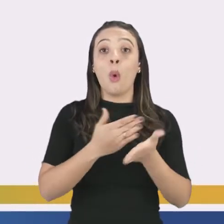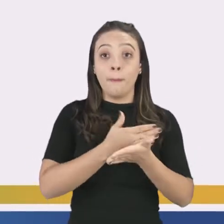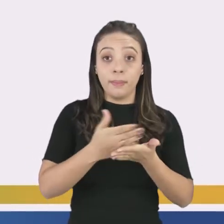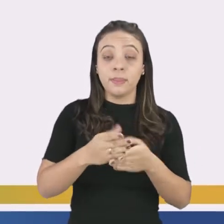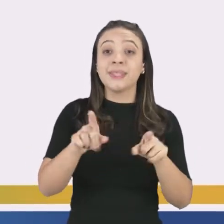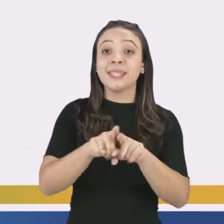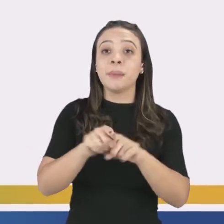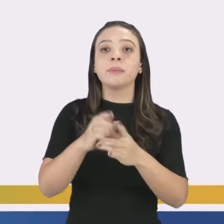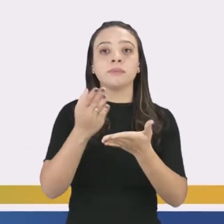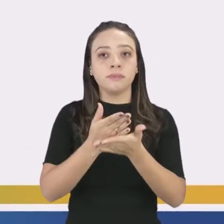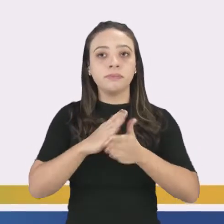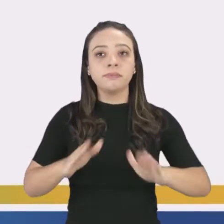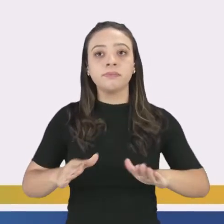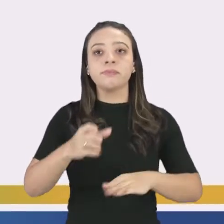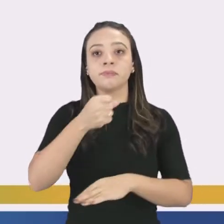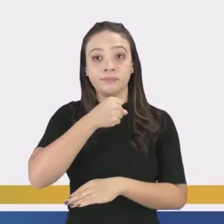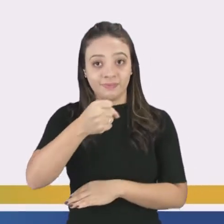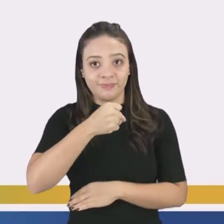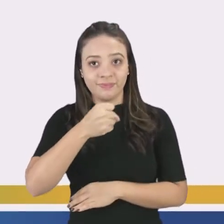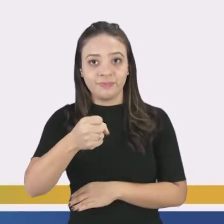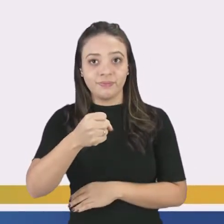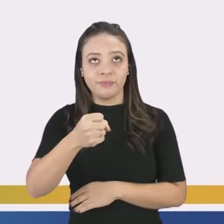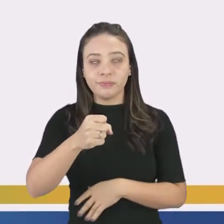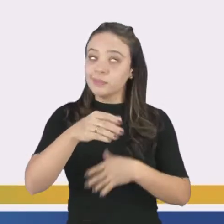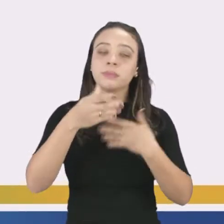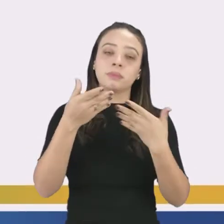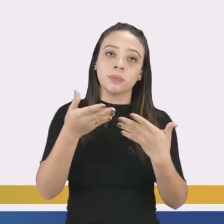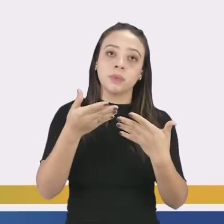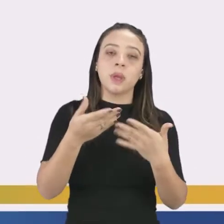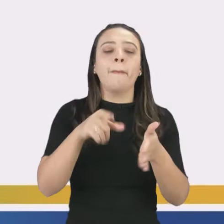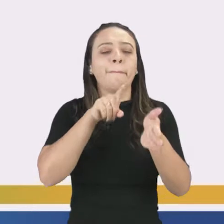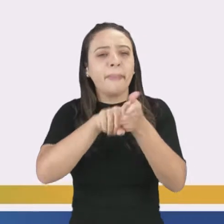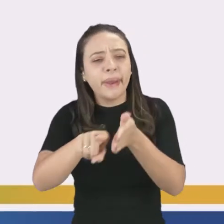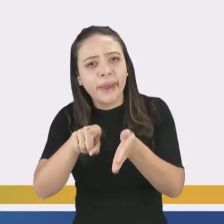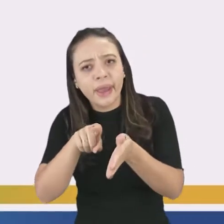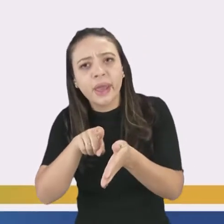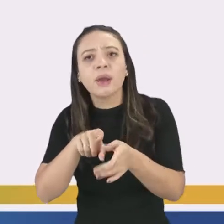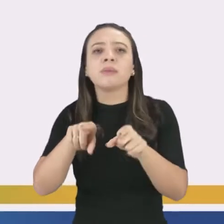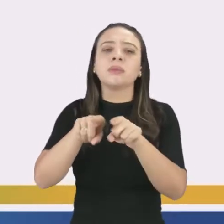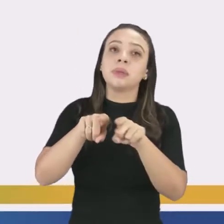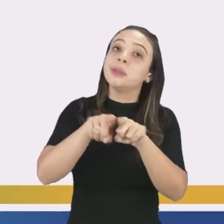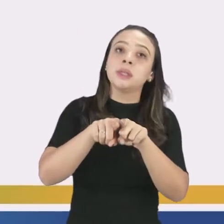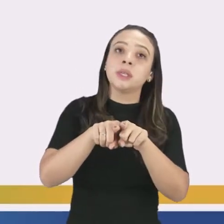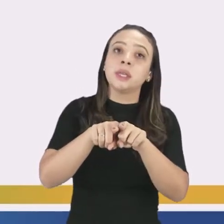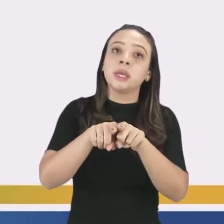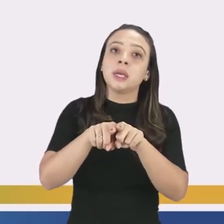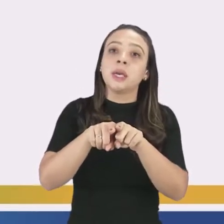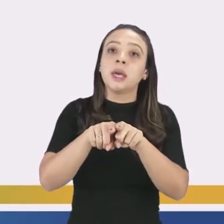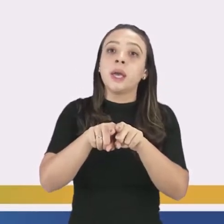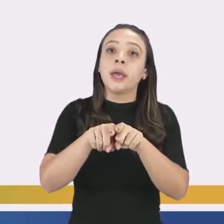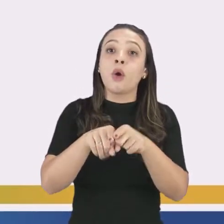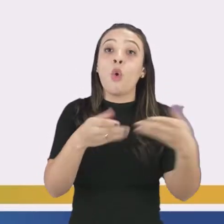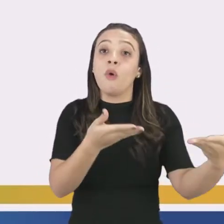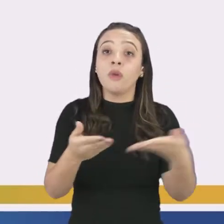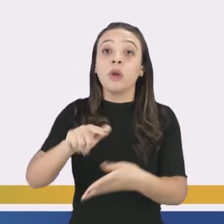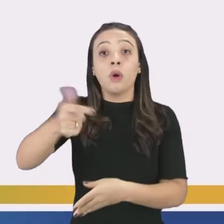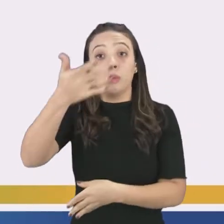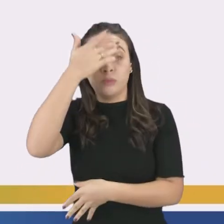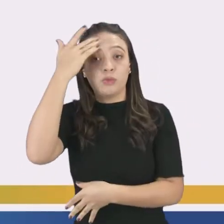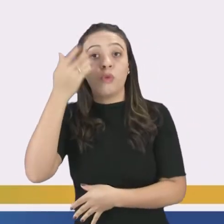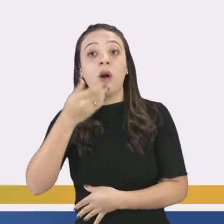entrevista, ou seja, o entrevistador. Ele que faz as perguntas, provoca a palavra do outro, entre